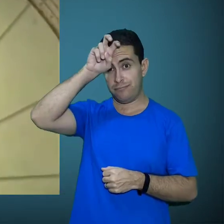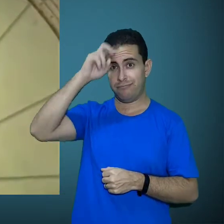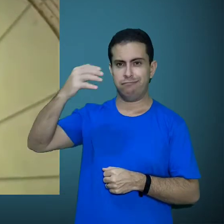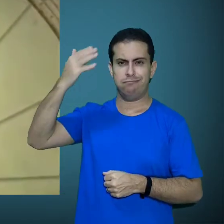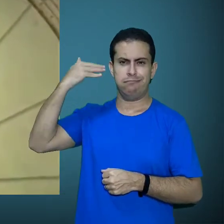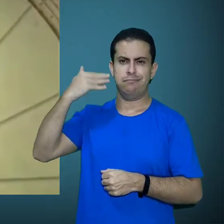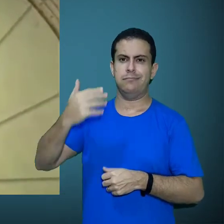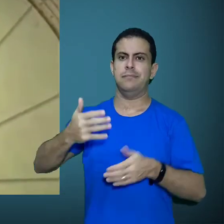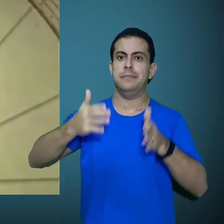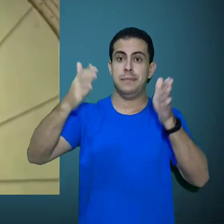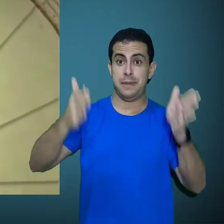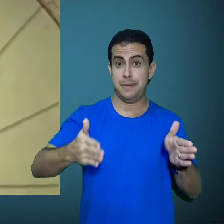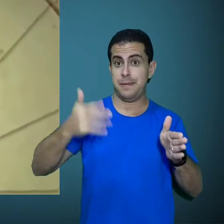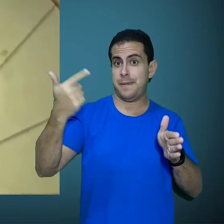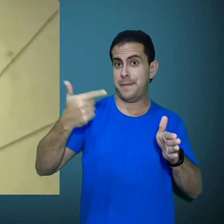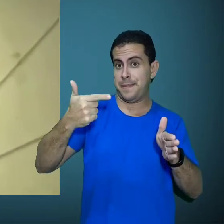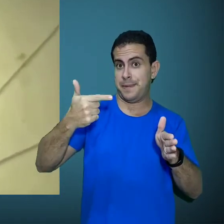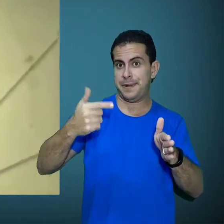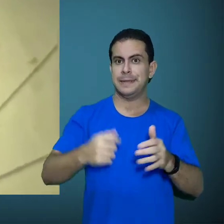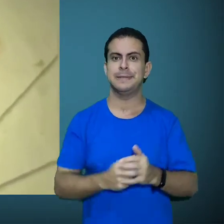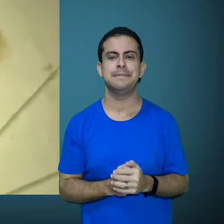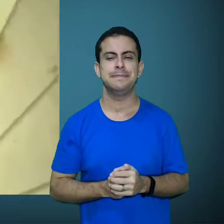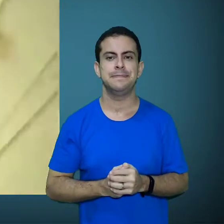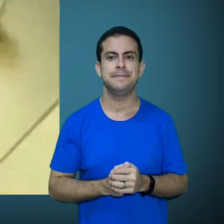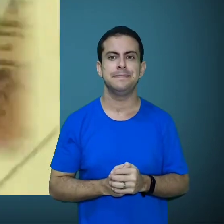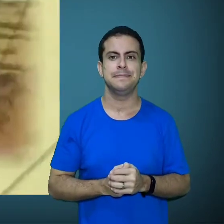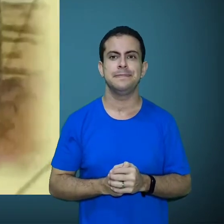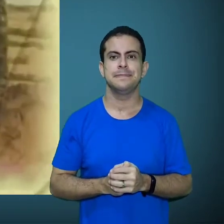O Antigo Egito, segunda parte.